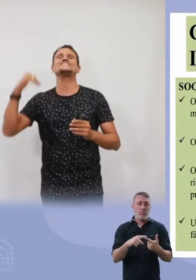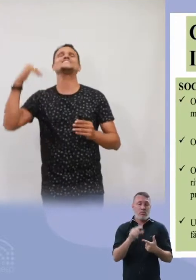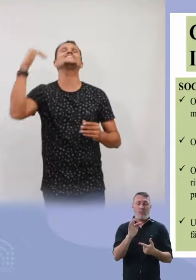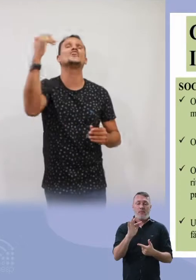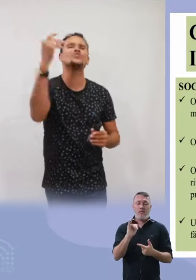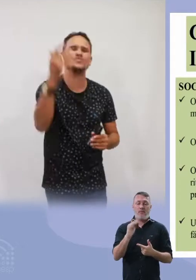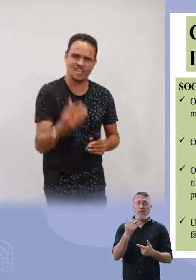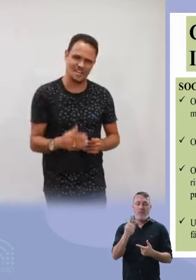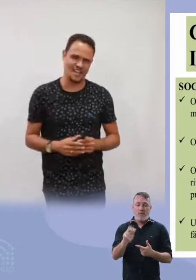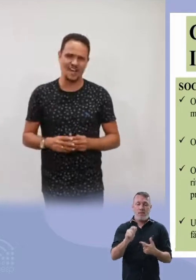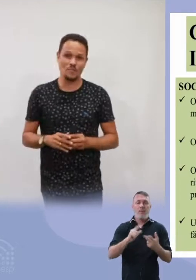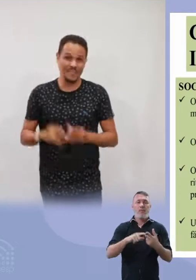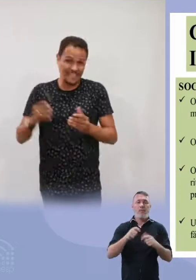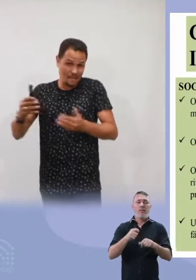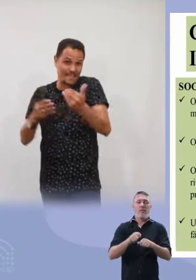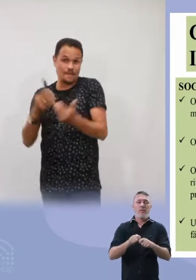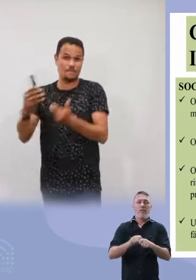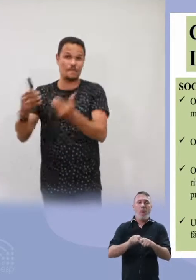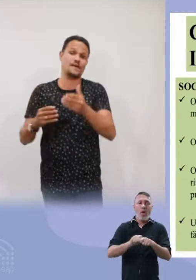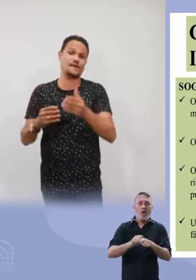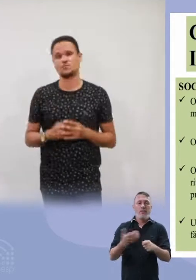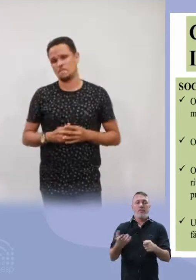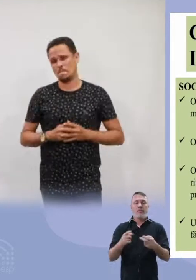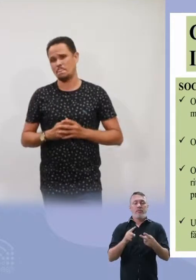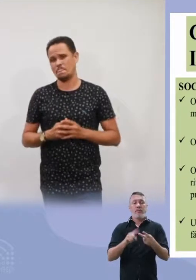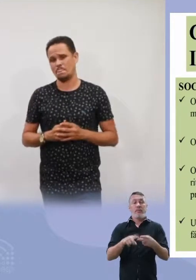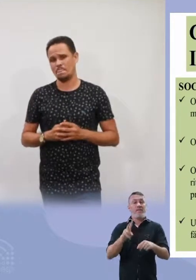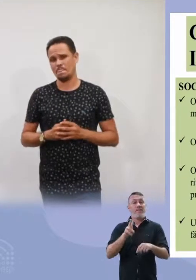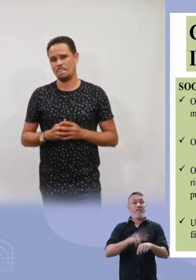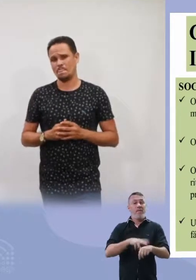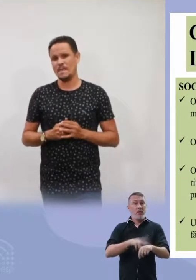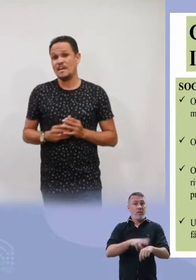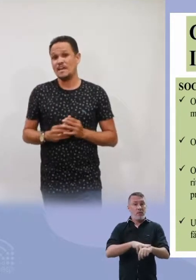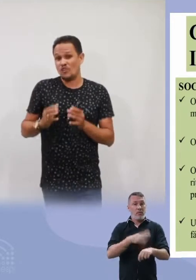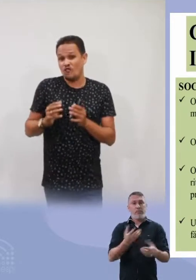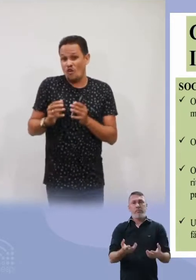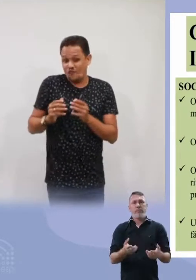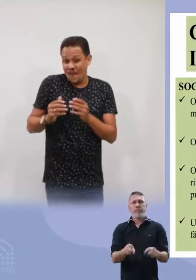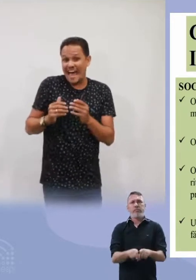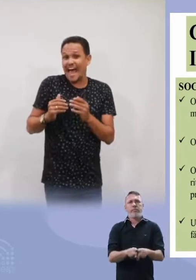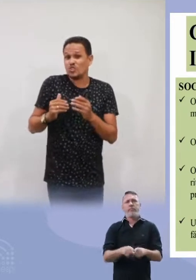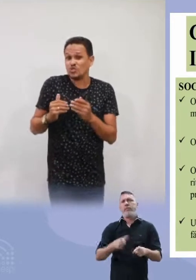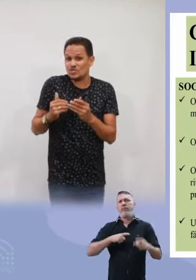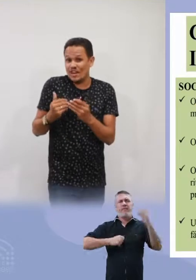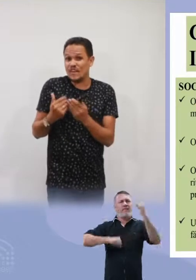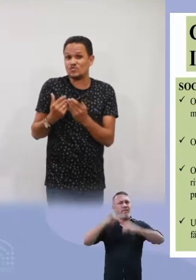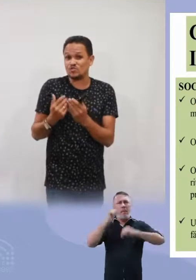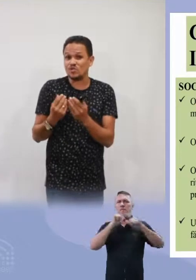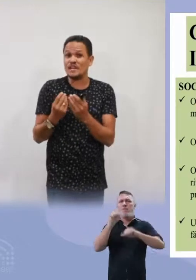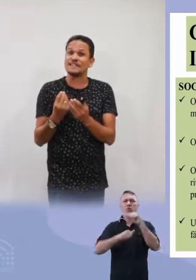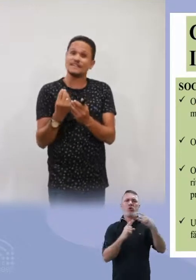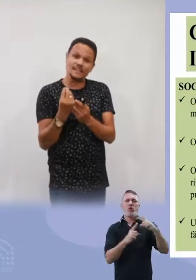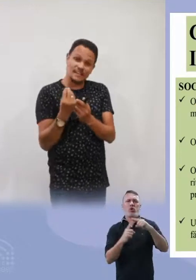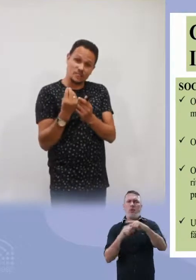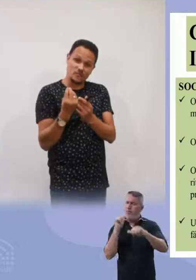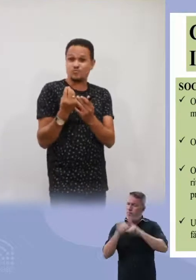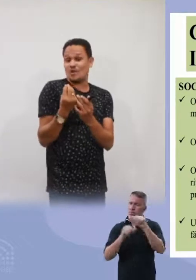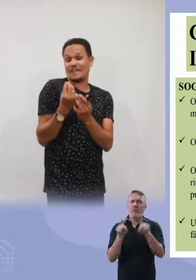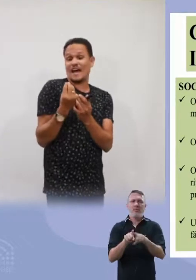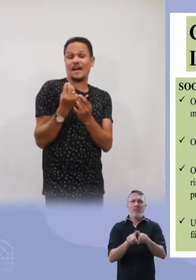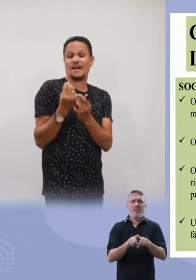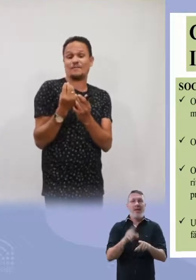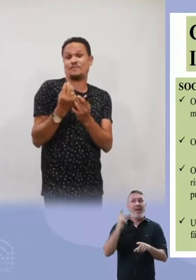a siderurgia, porque tem matéria-prima para isso. Se eu for falar dos avanços